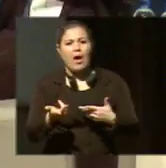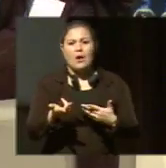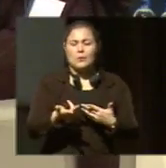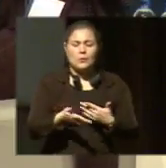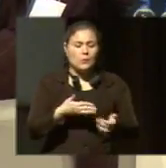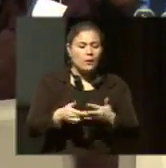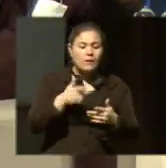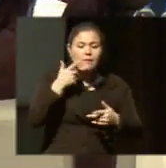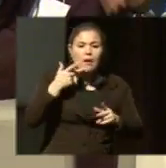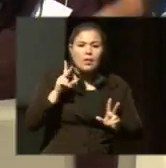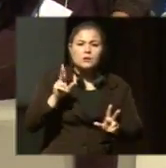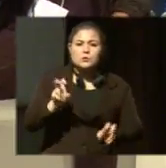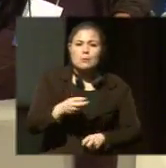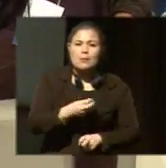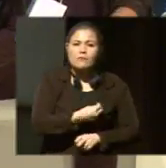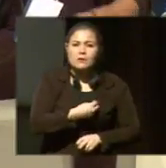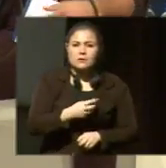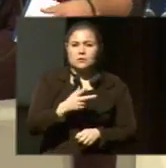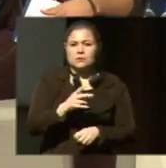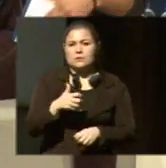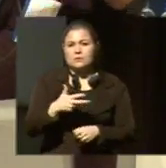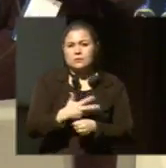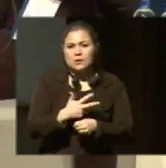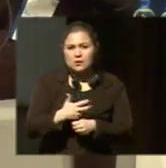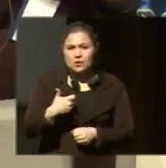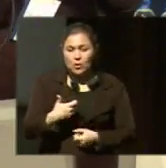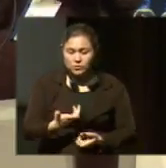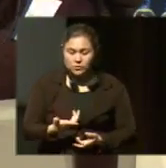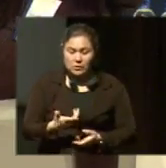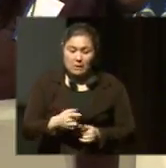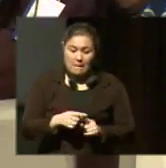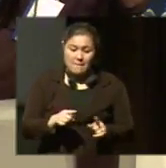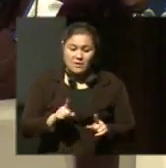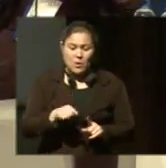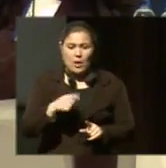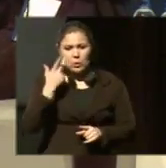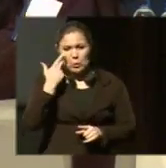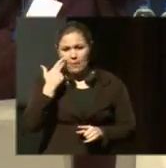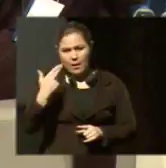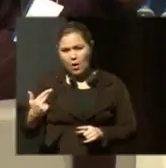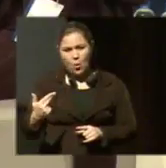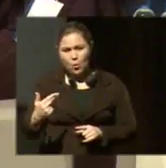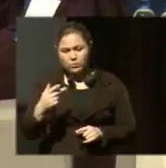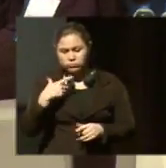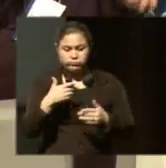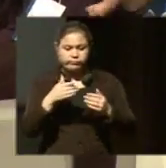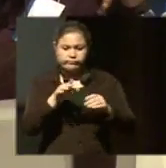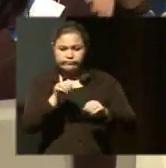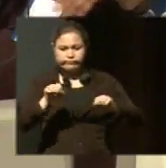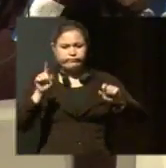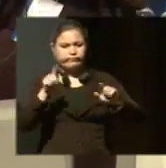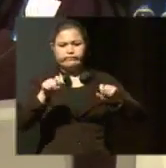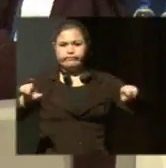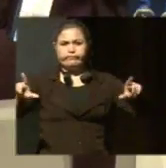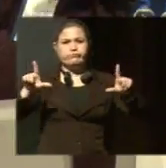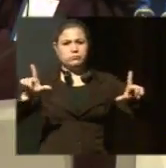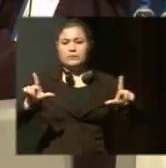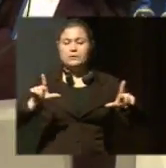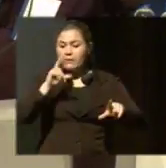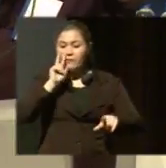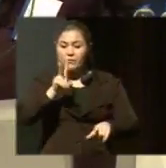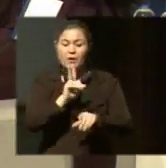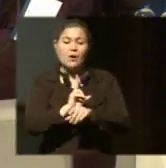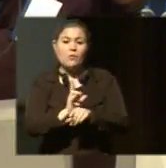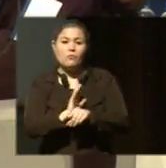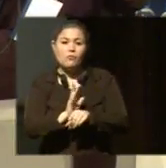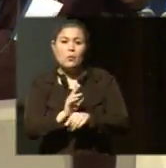fale sobre a vida dos idosos. Mas não é uma coisa comum você abrir a TV, botar num canal aleatório e ver um filme onde o